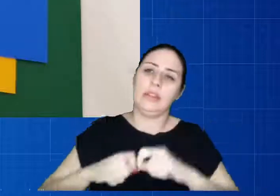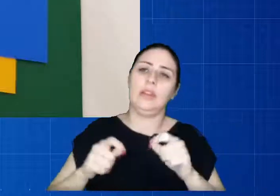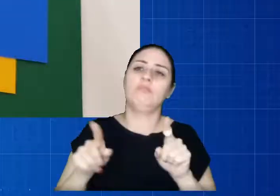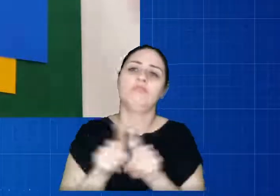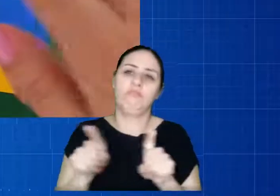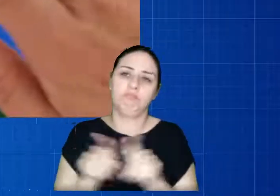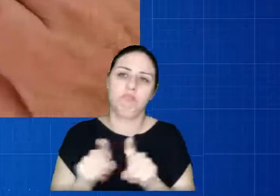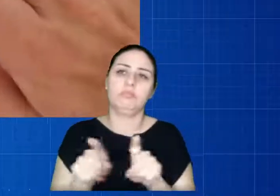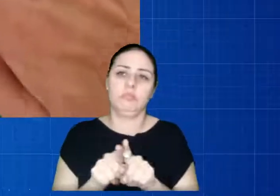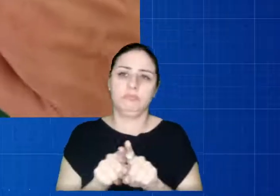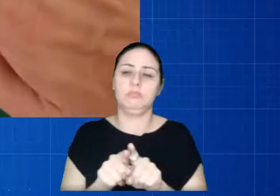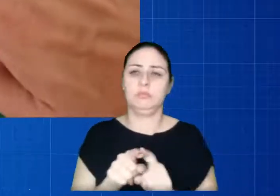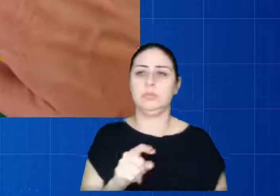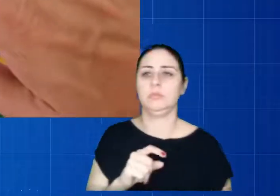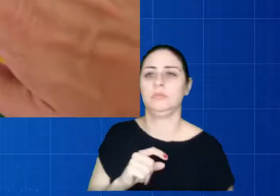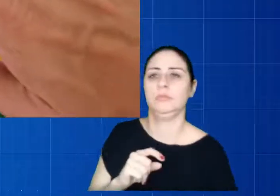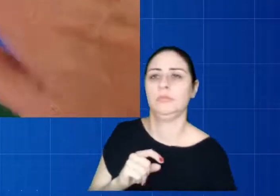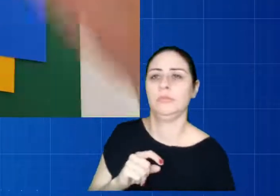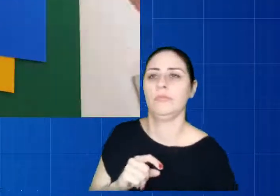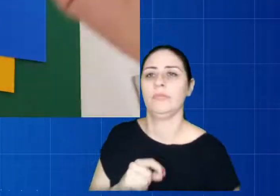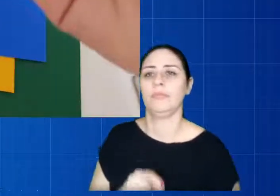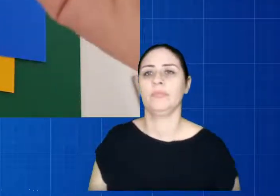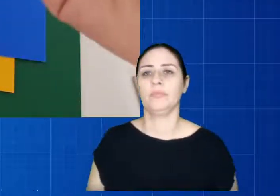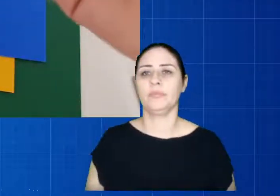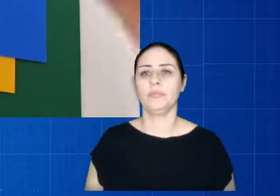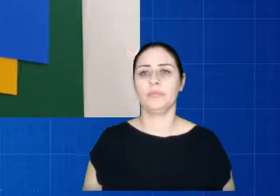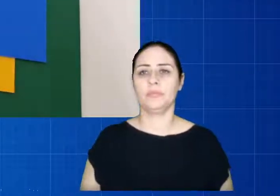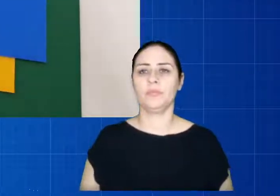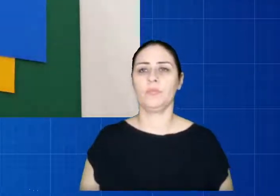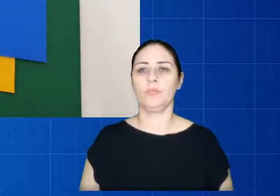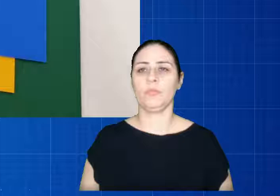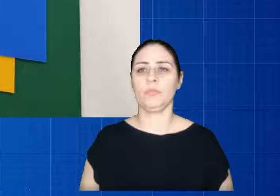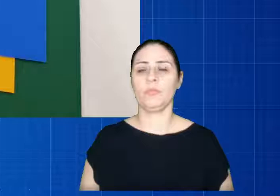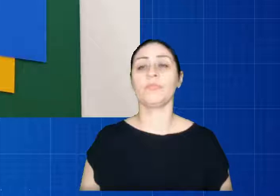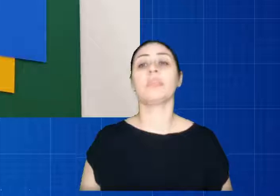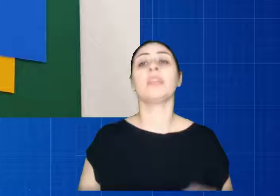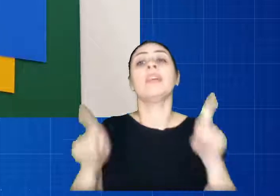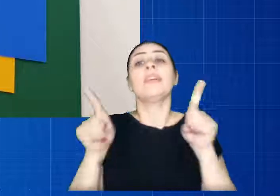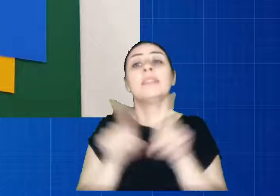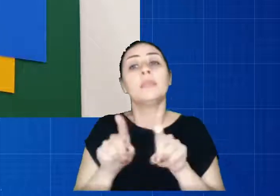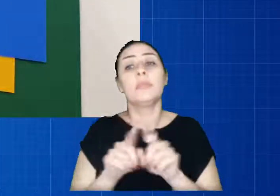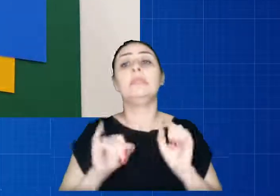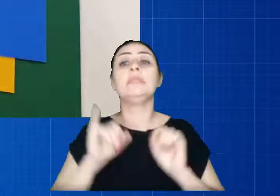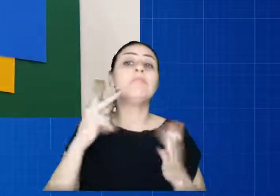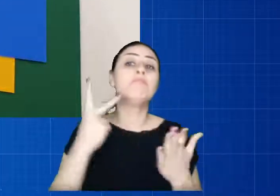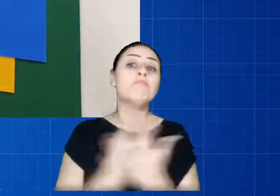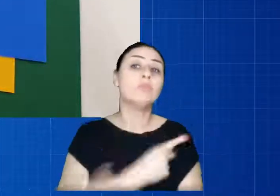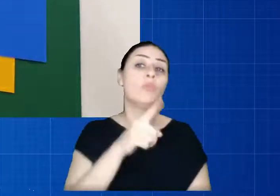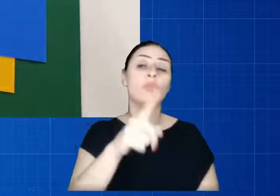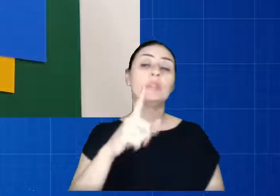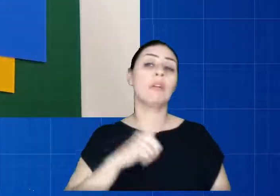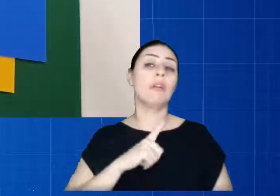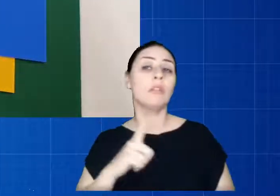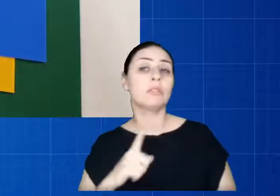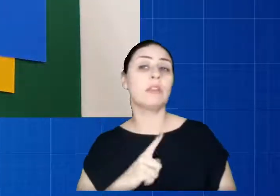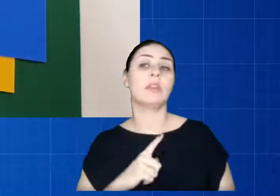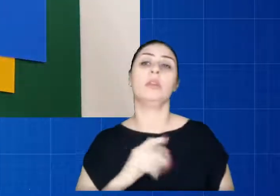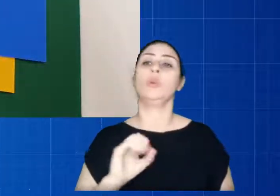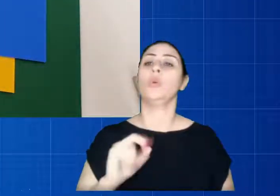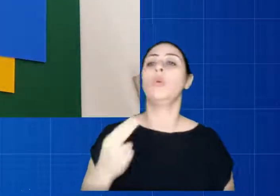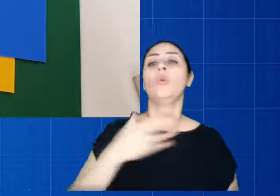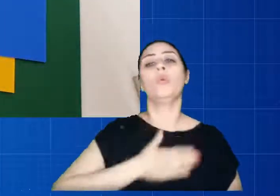possa daí conectar duas superfícies, com a fita intercalada entre as duas. Também, caso você tenha acesso